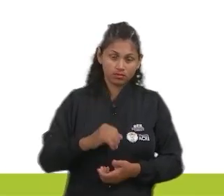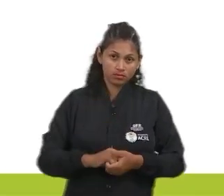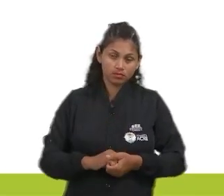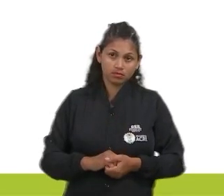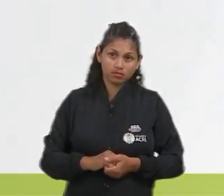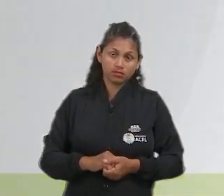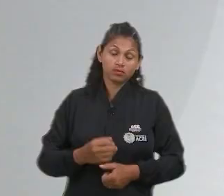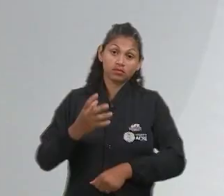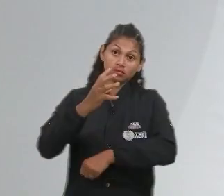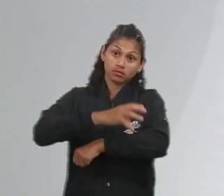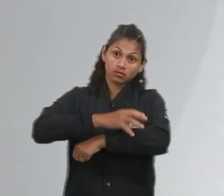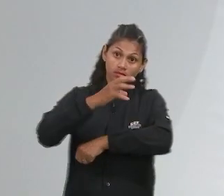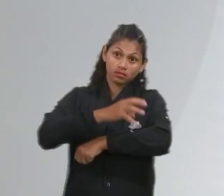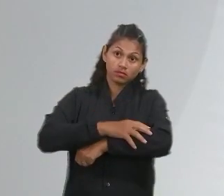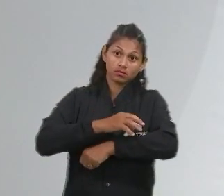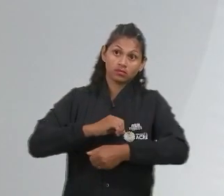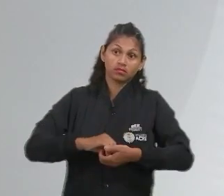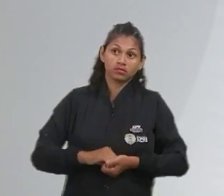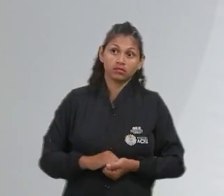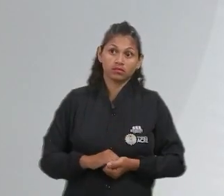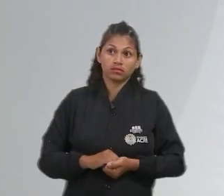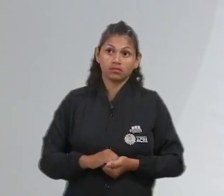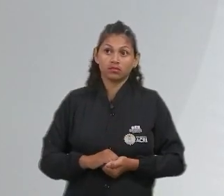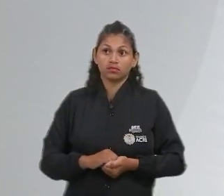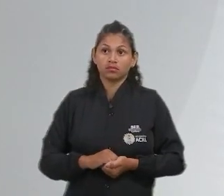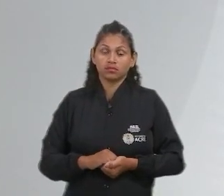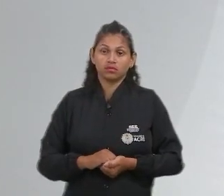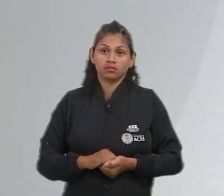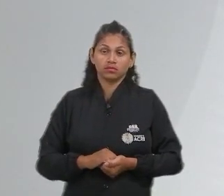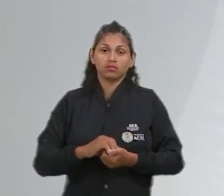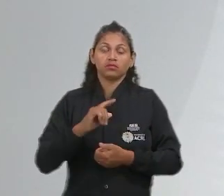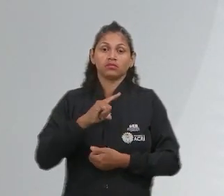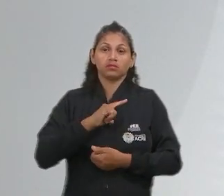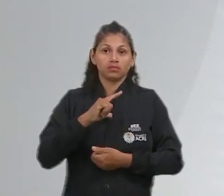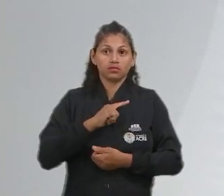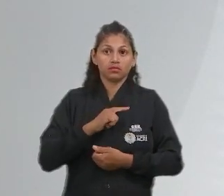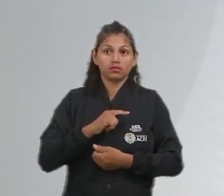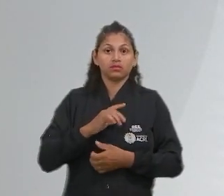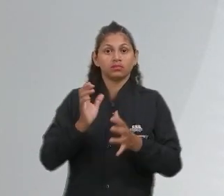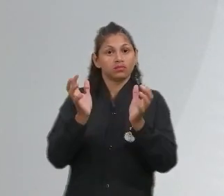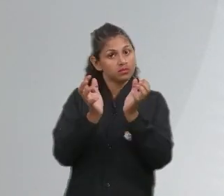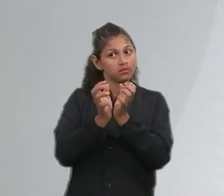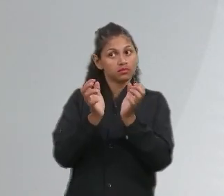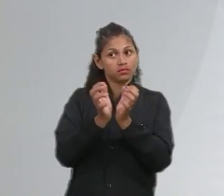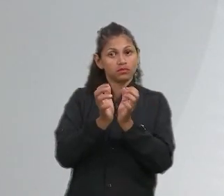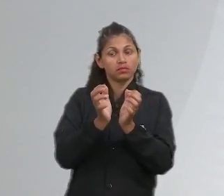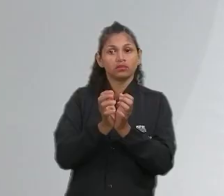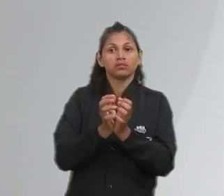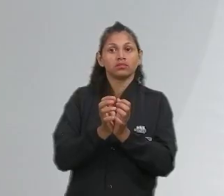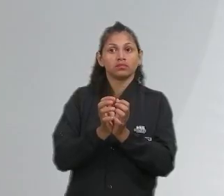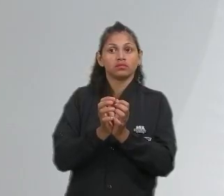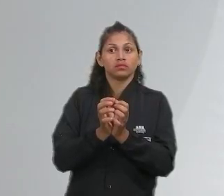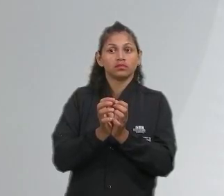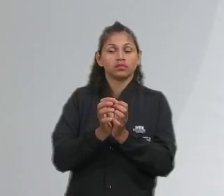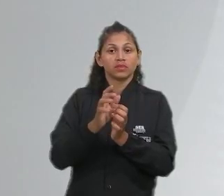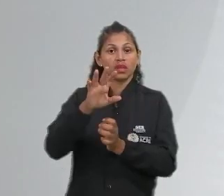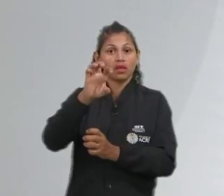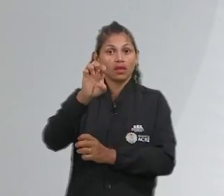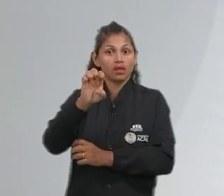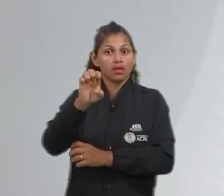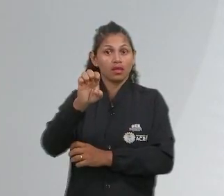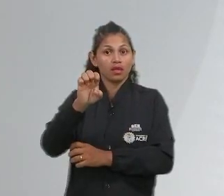nossas funções oxigenadas, temos também um grupo que vai ser chamado de